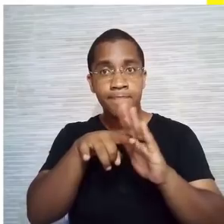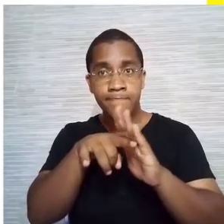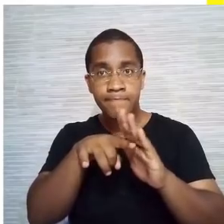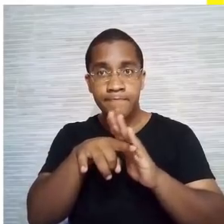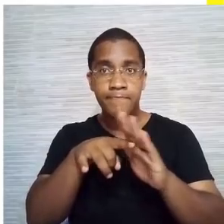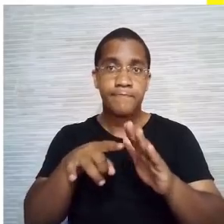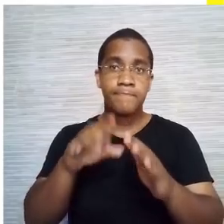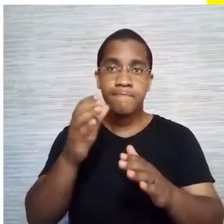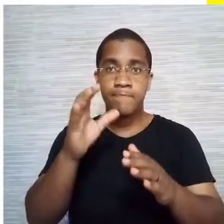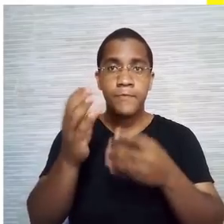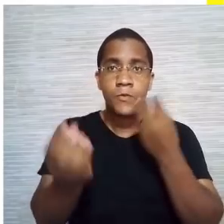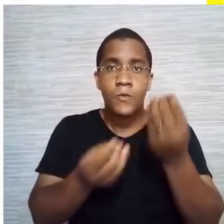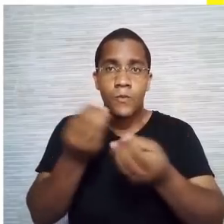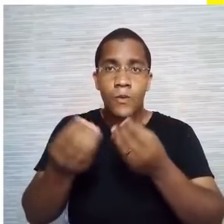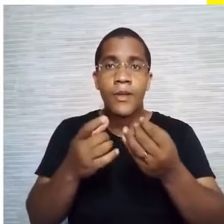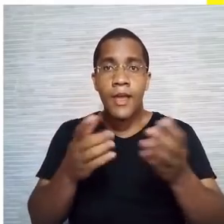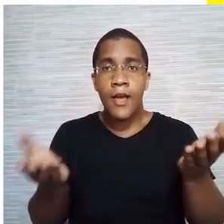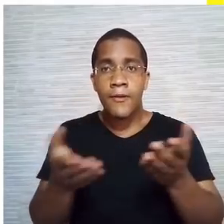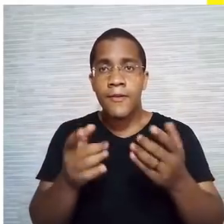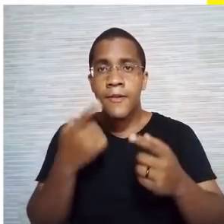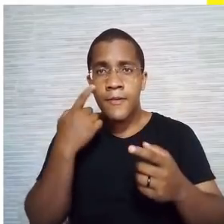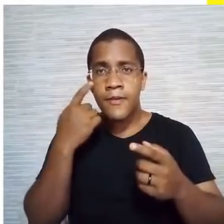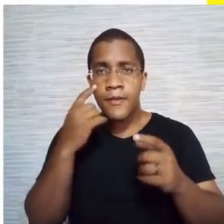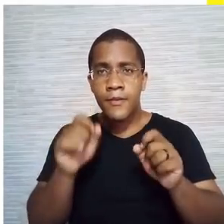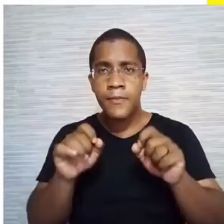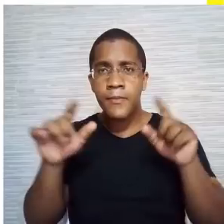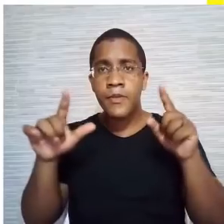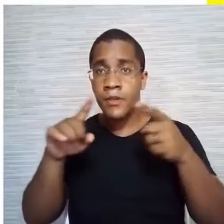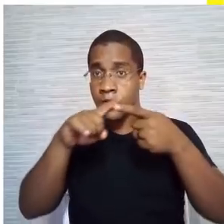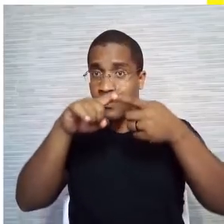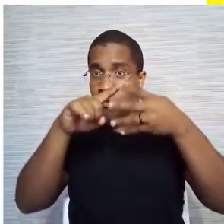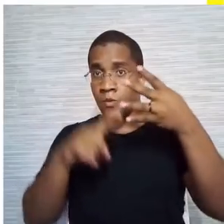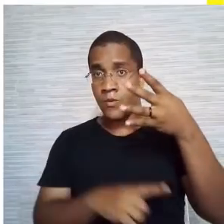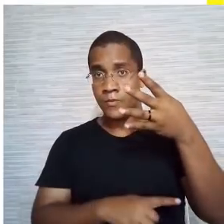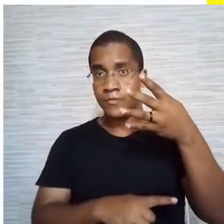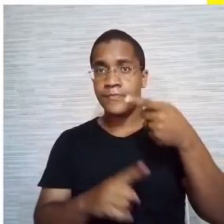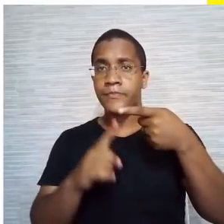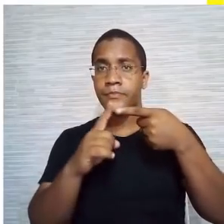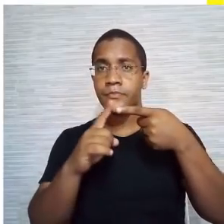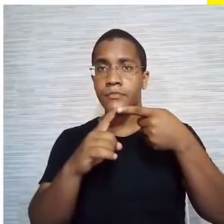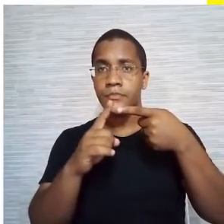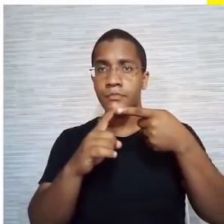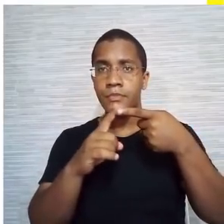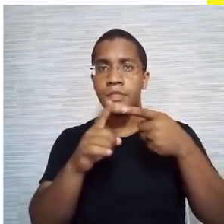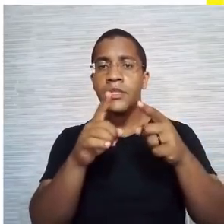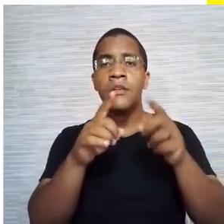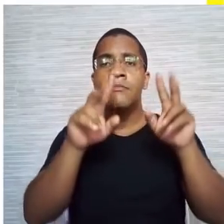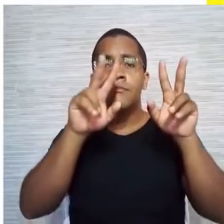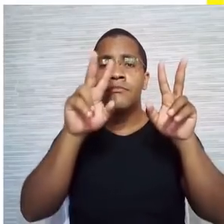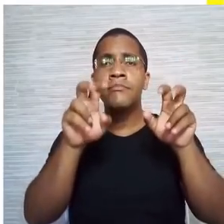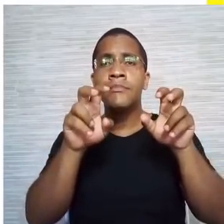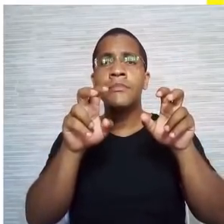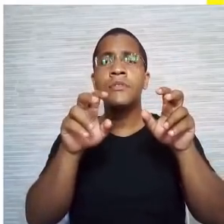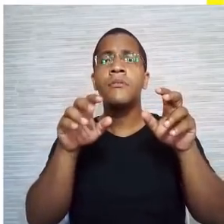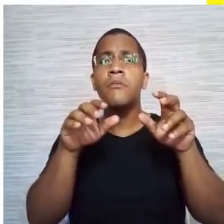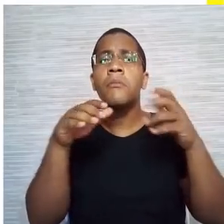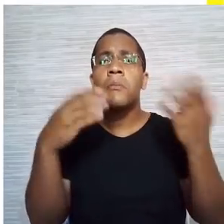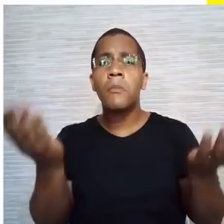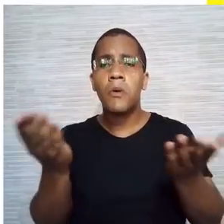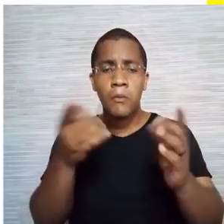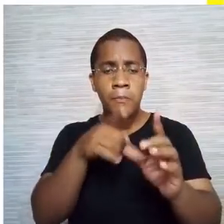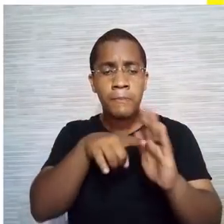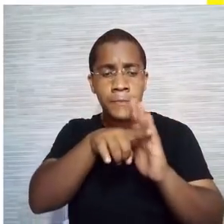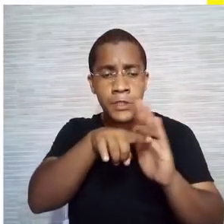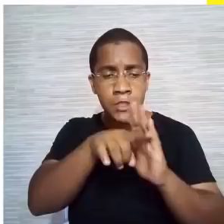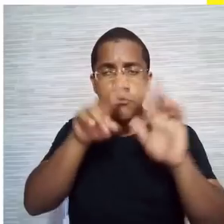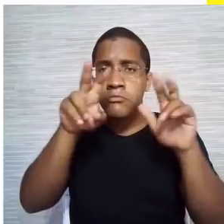científica? Eu coloquei aqui, no caso, 4 pontos. O primeiro ponto é definição do problema